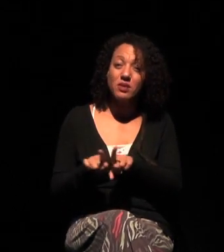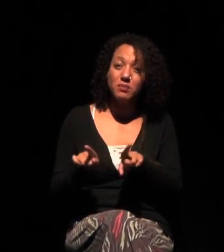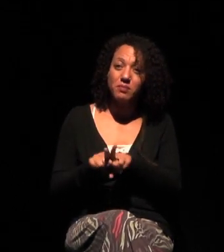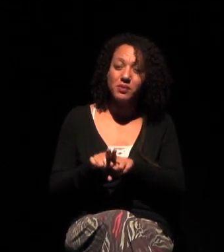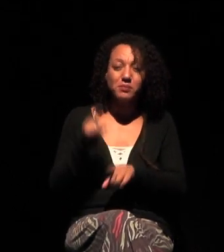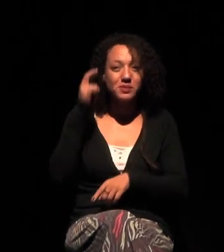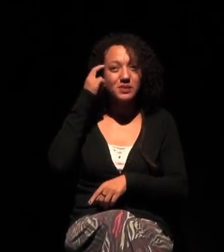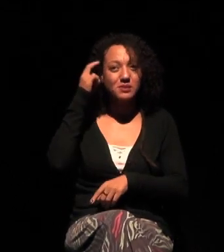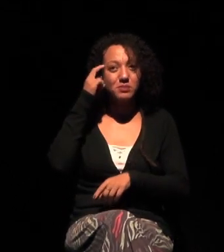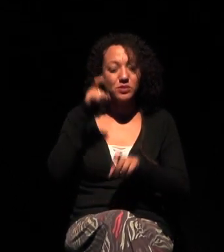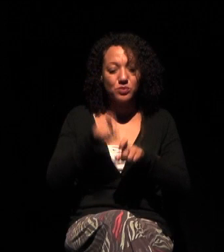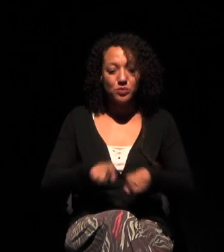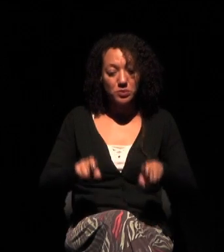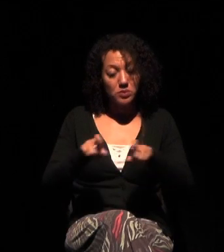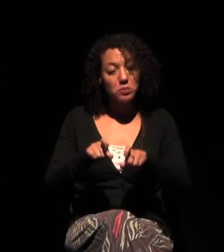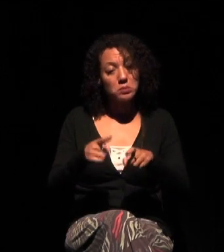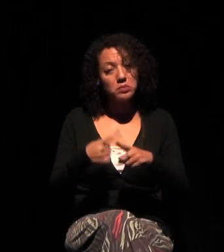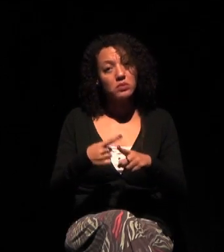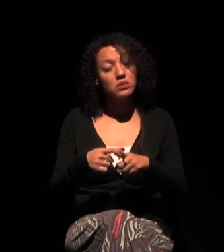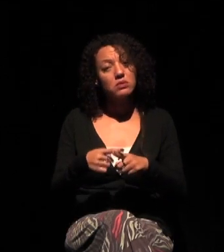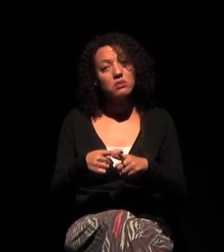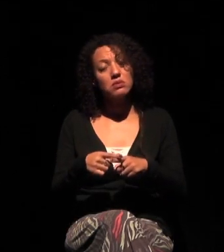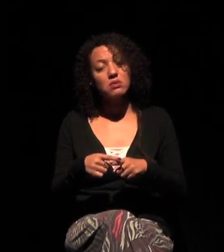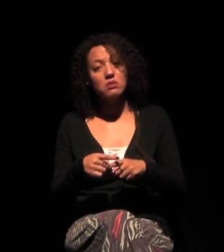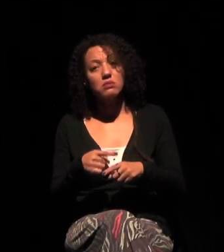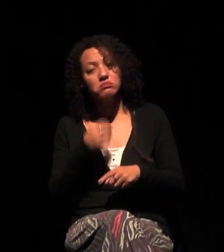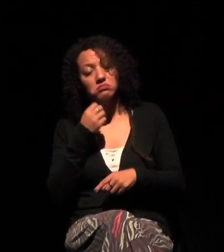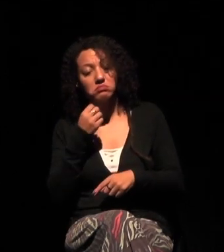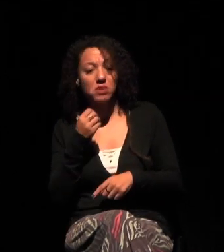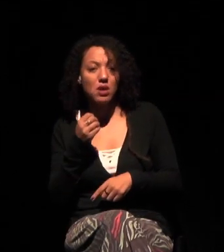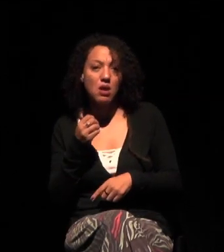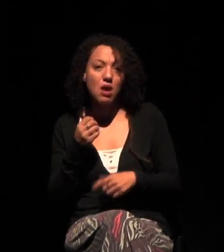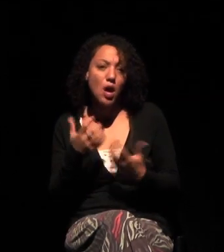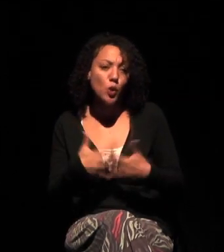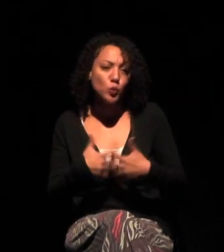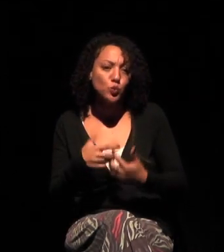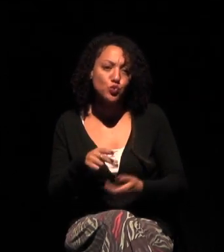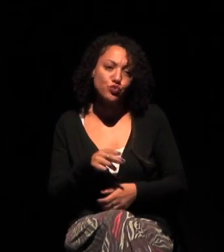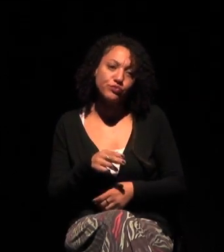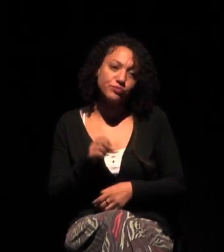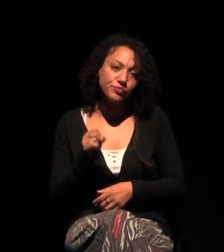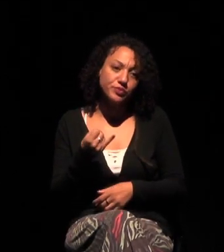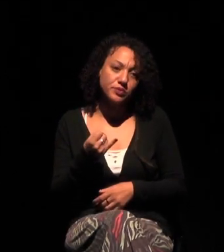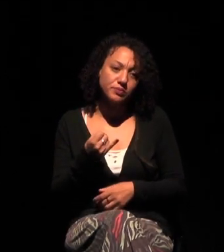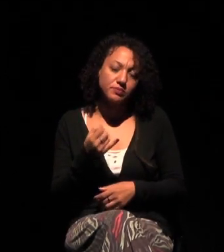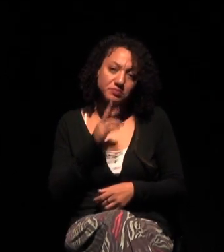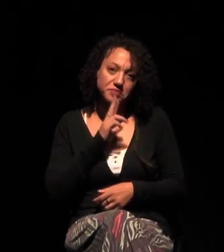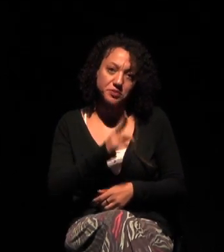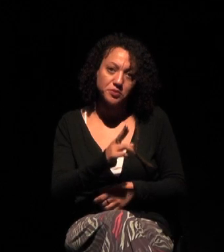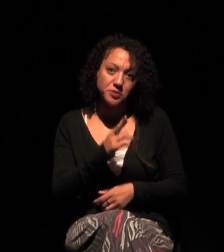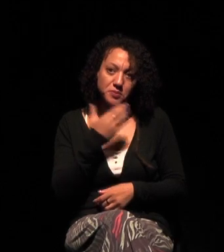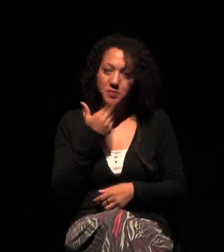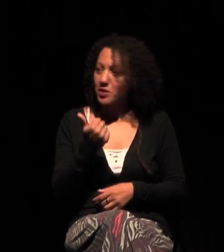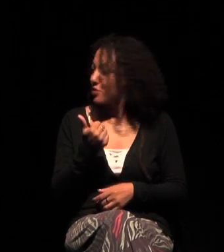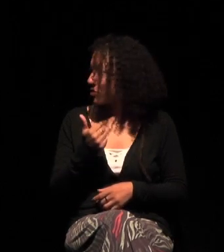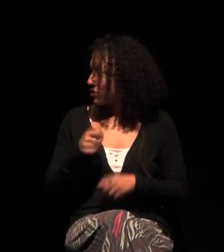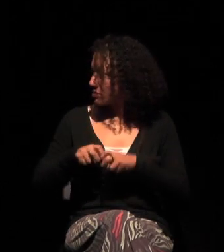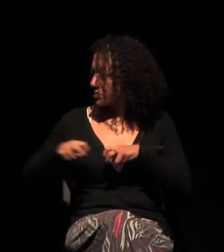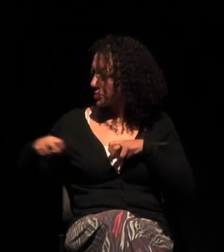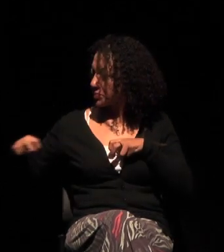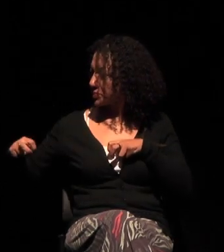pensamento computacional que é útil é de certa forma isso que eu queria dizer que é melhor passar entre nós